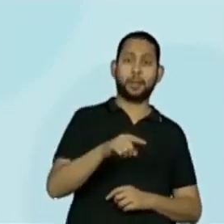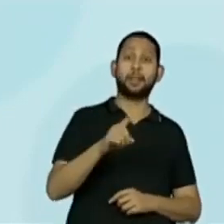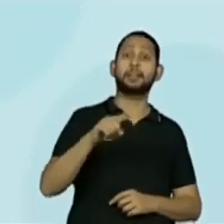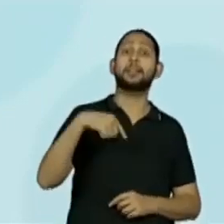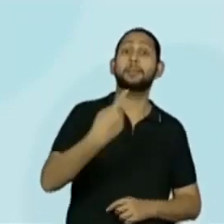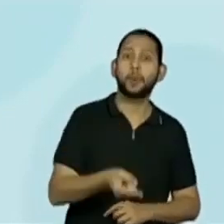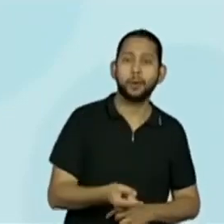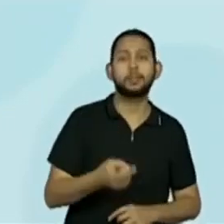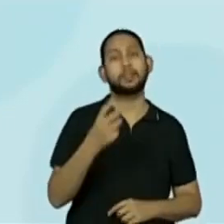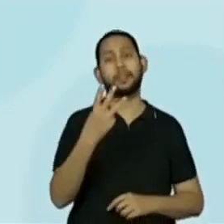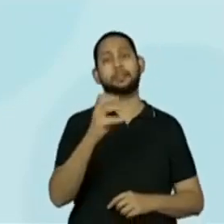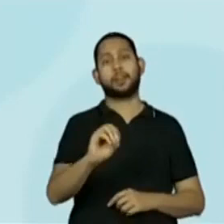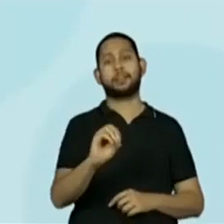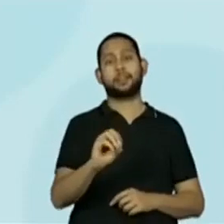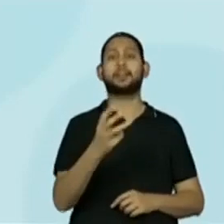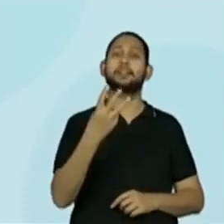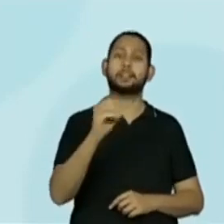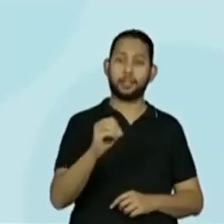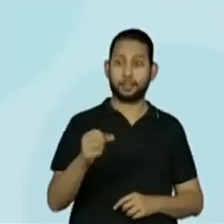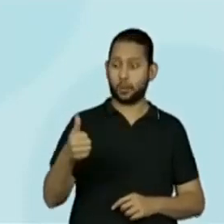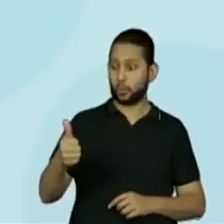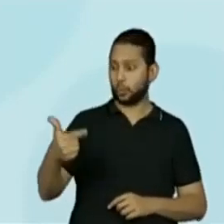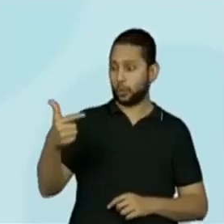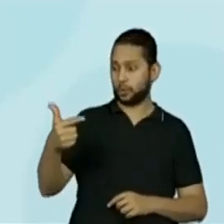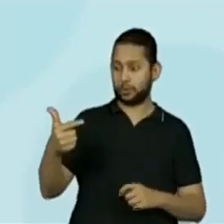Próximo, o 30.000.